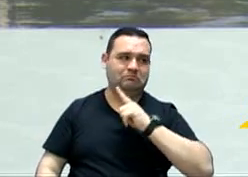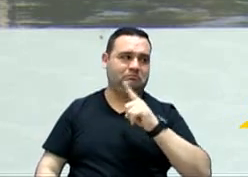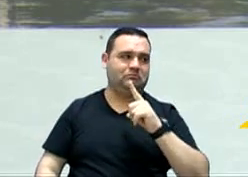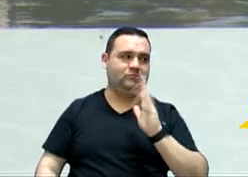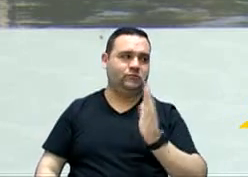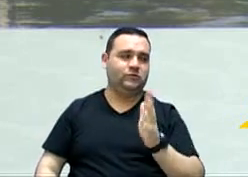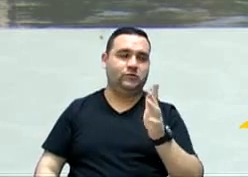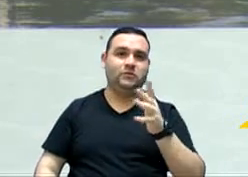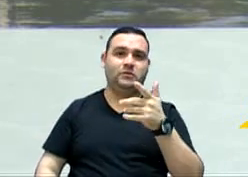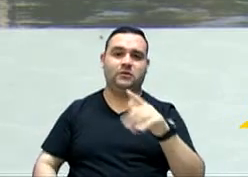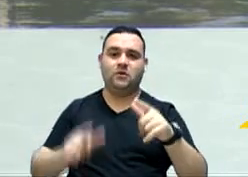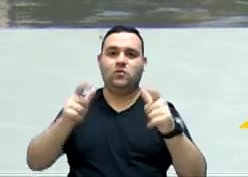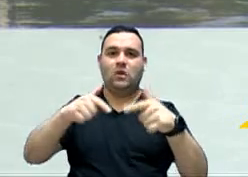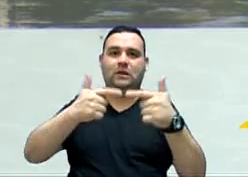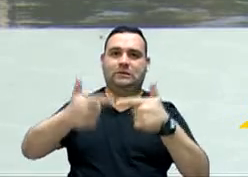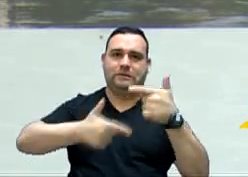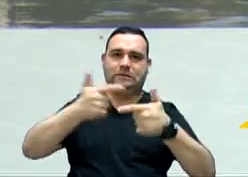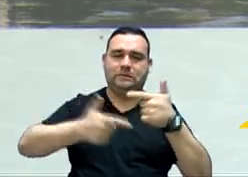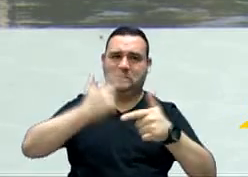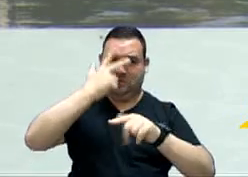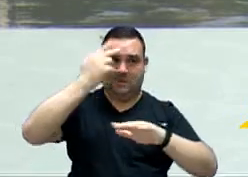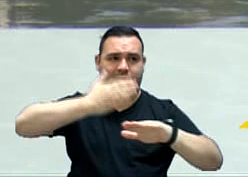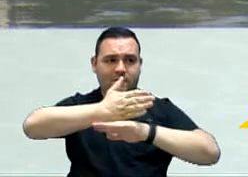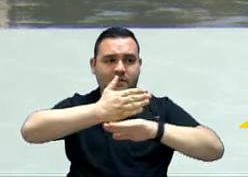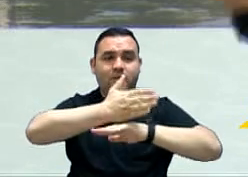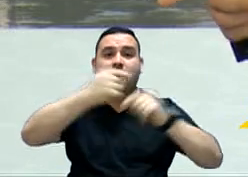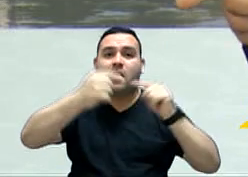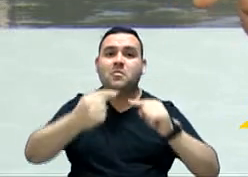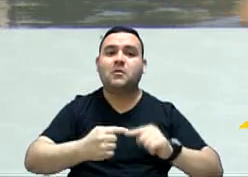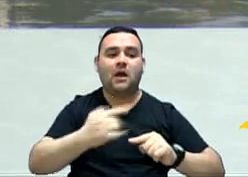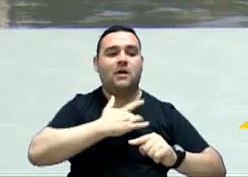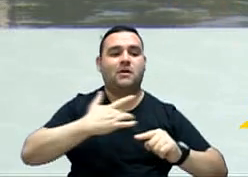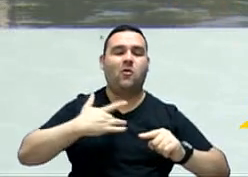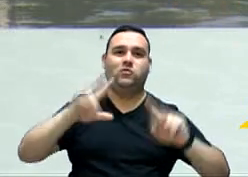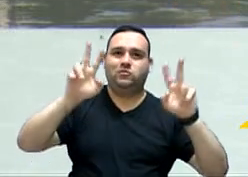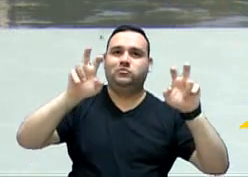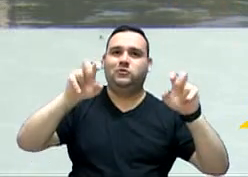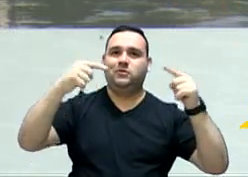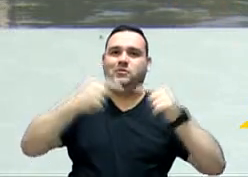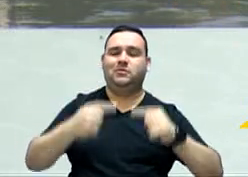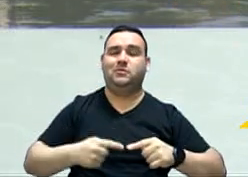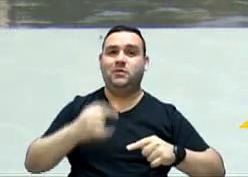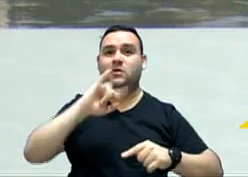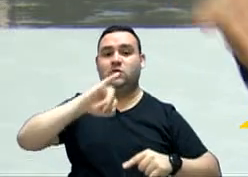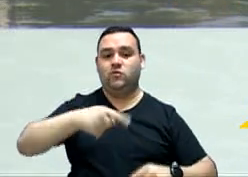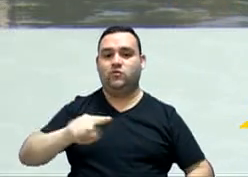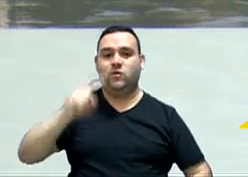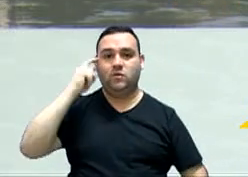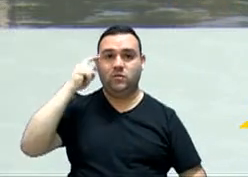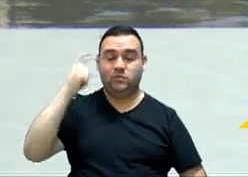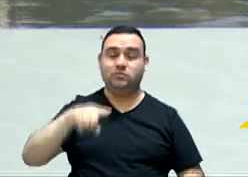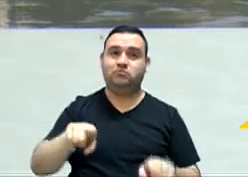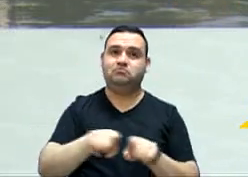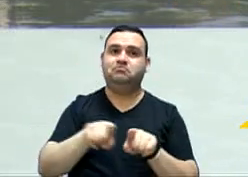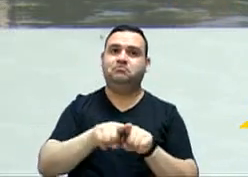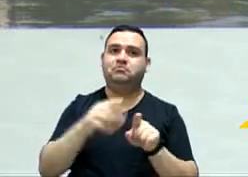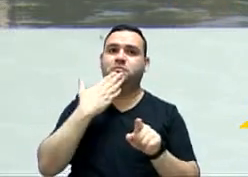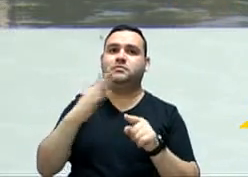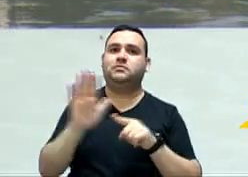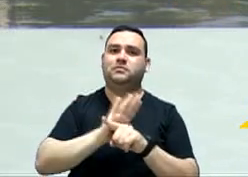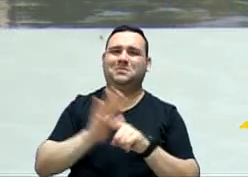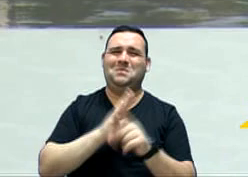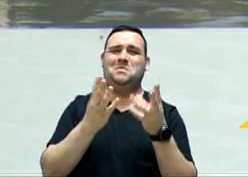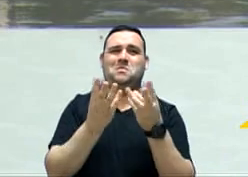sim, que é um gabinete muito procurado em questão da saúde, João Donizete. E o João Donizete também fez um requerimento. Está